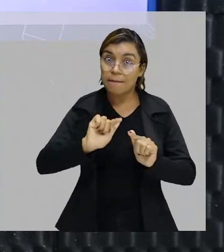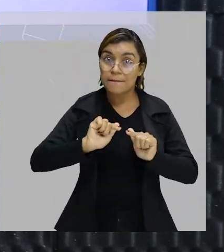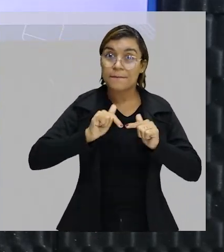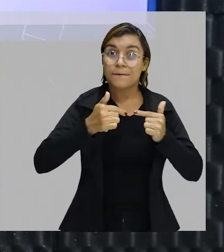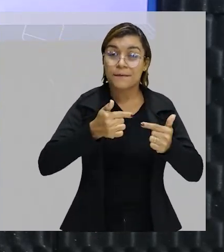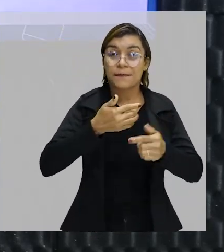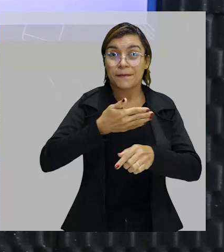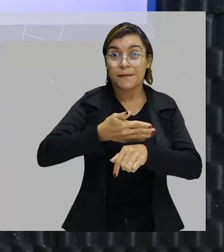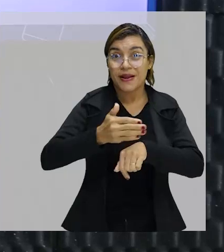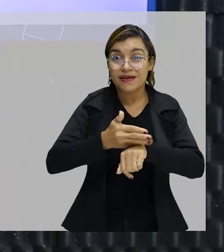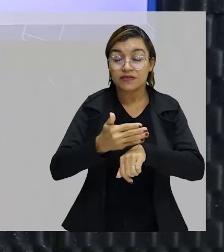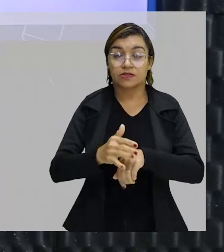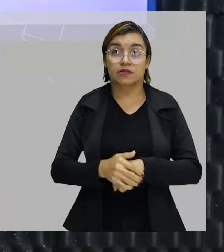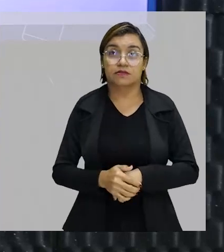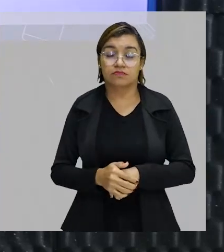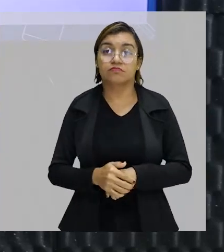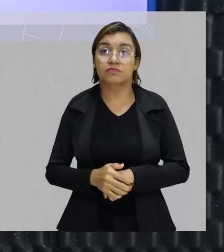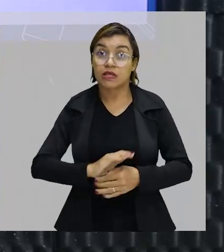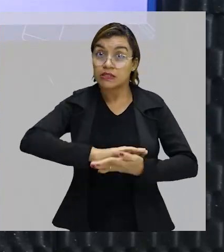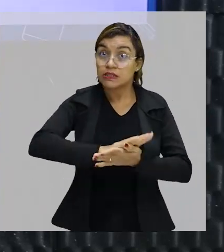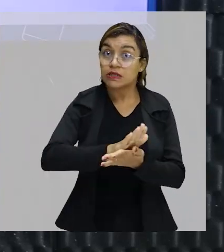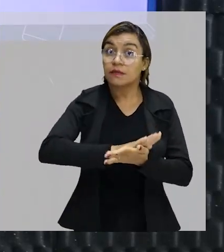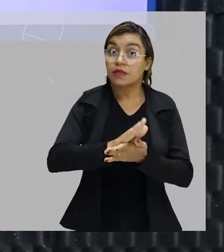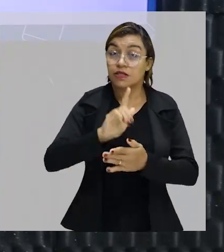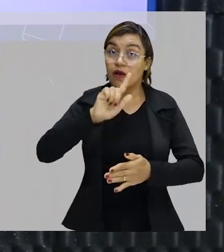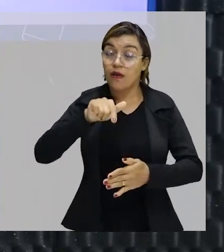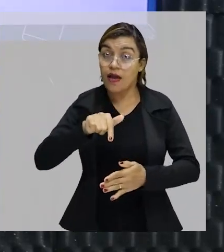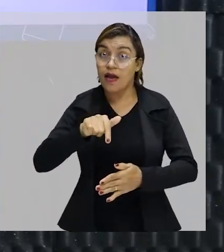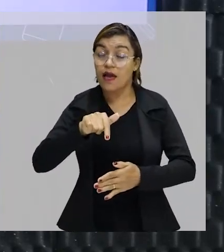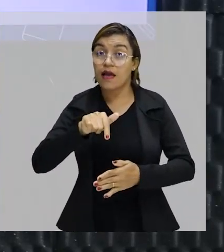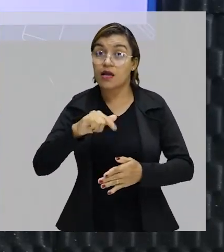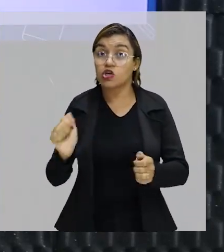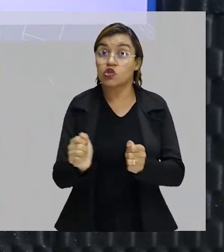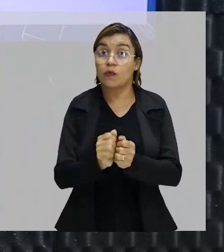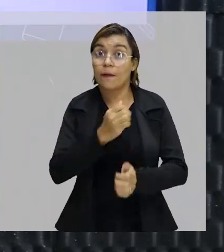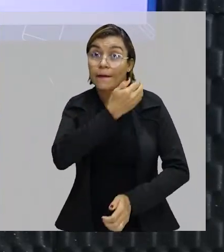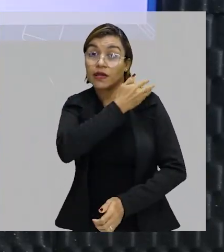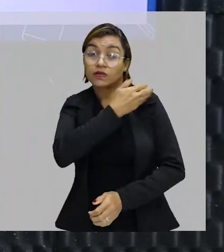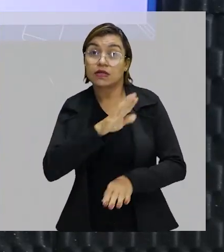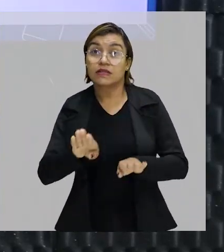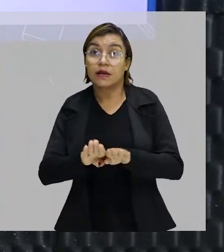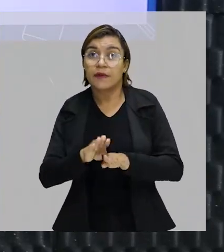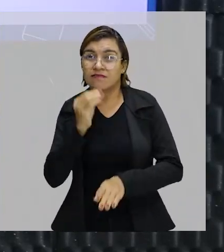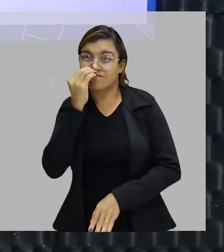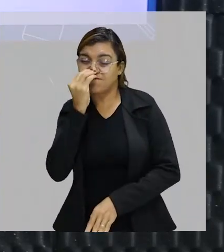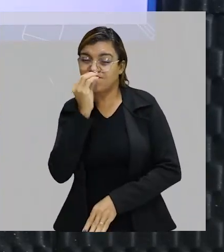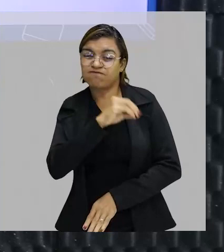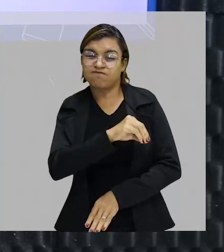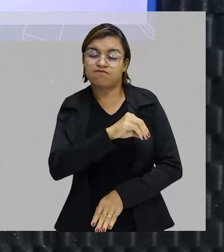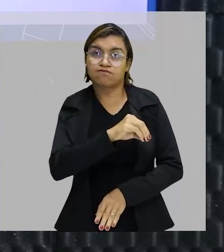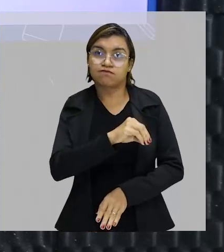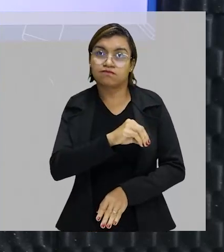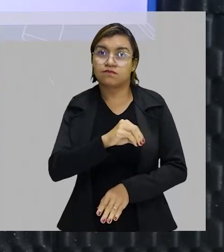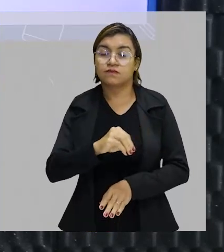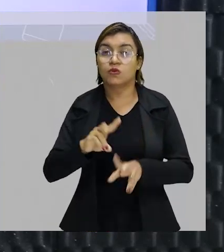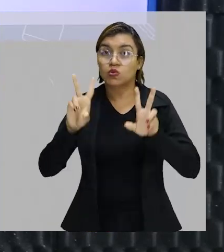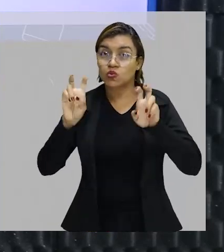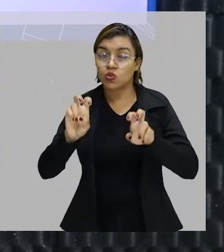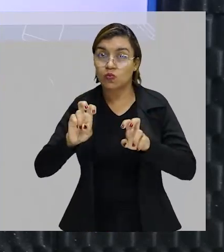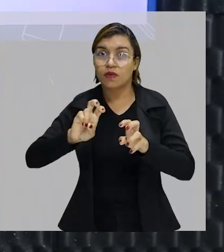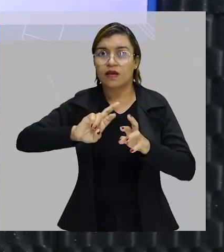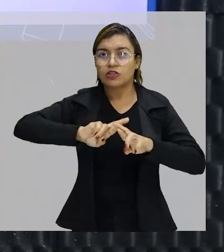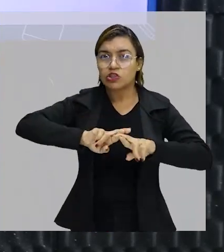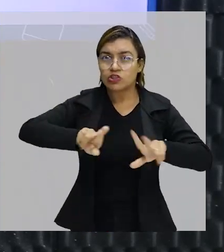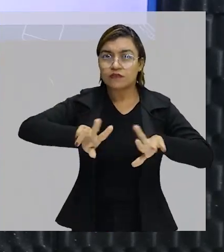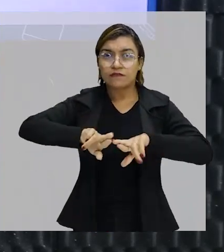discriminação é fruto do preconceito, geralmente. E também a intolerância em relação às diferenças que existem no mundo.